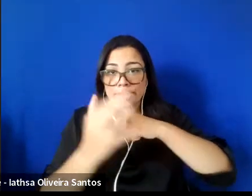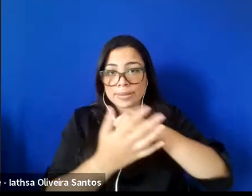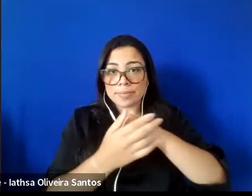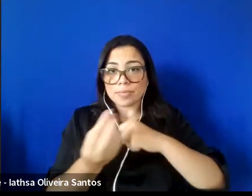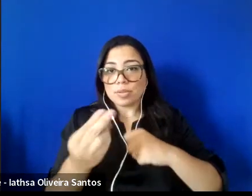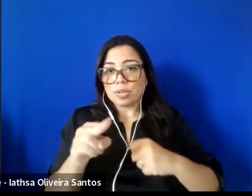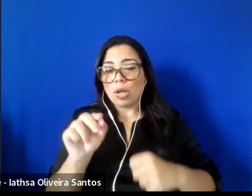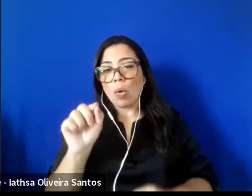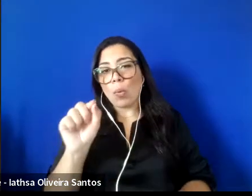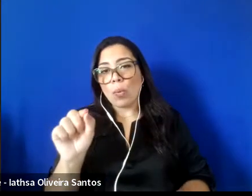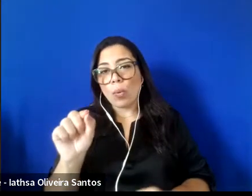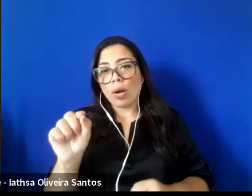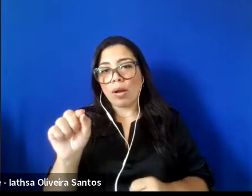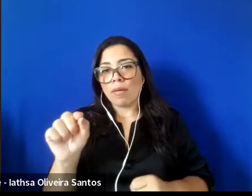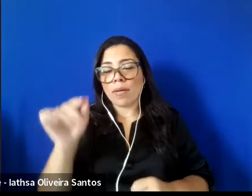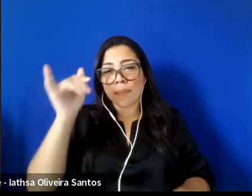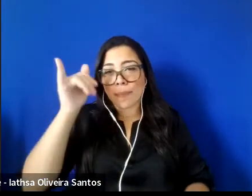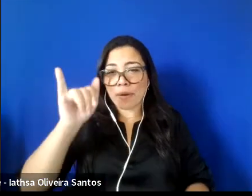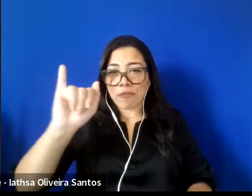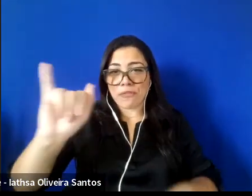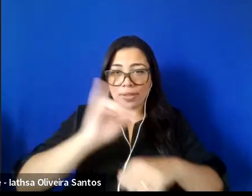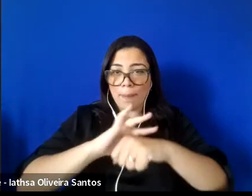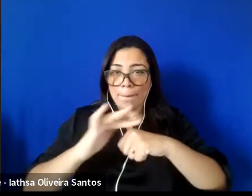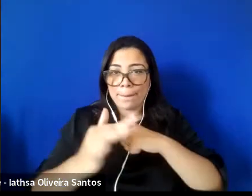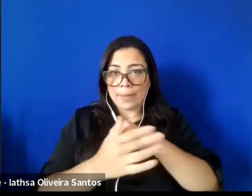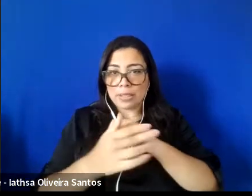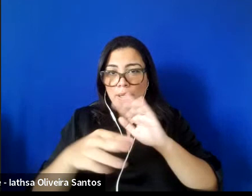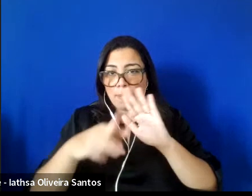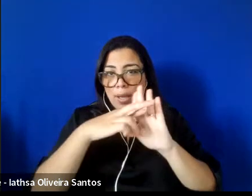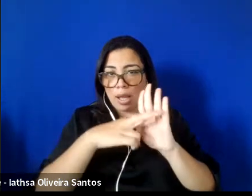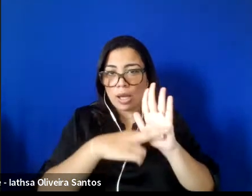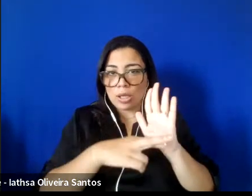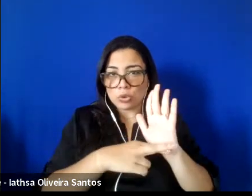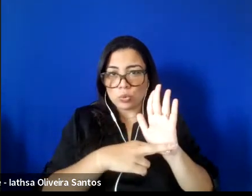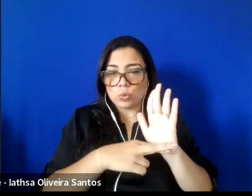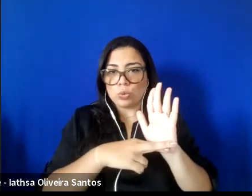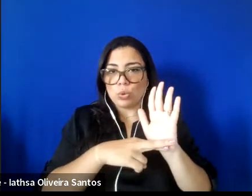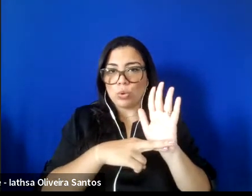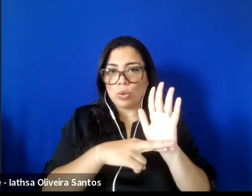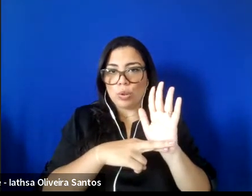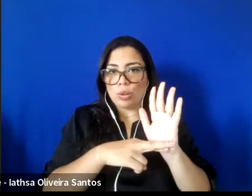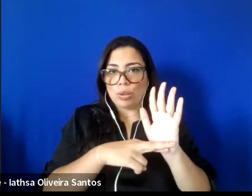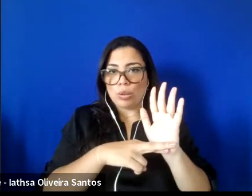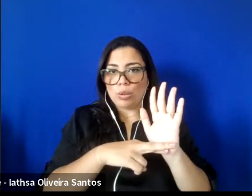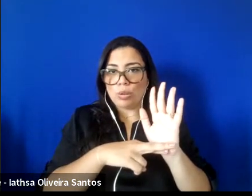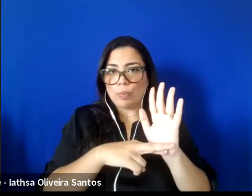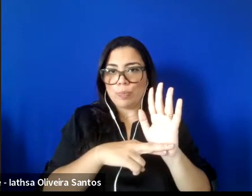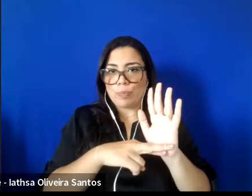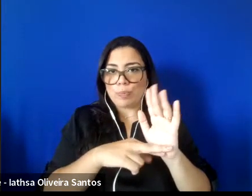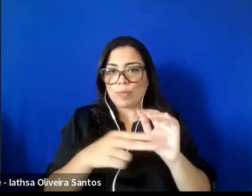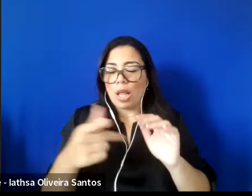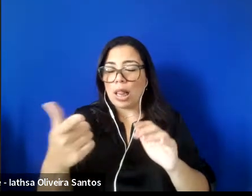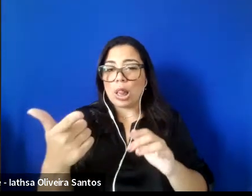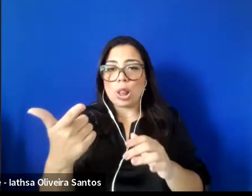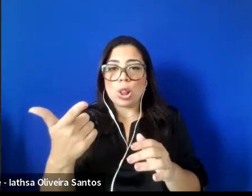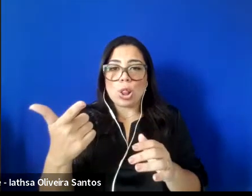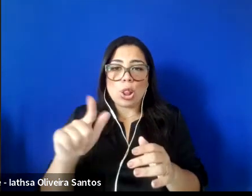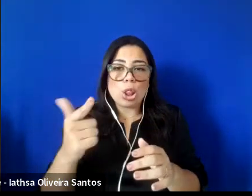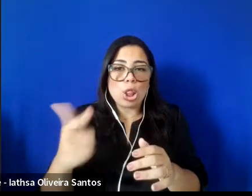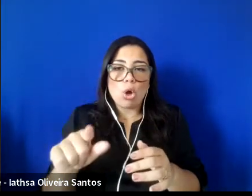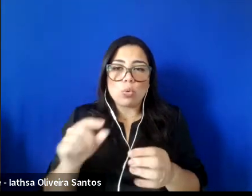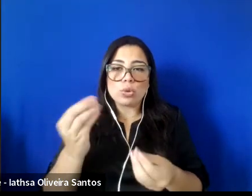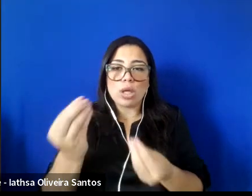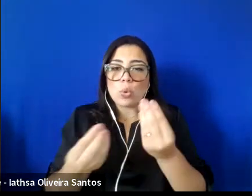as medidas de combate à pandemia não desequilibraram o sinalagma contratual, não provocaram